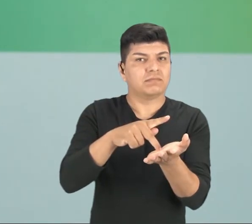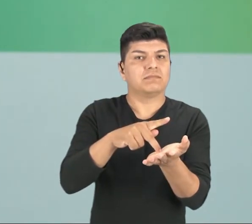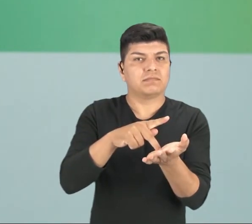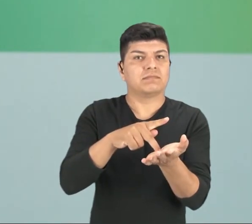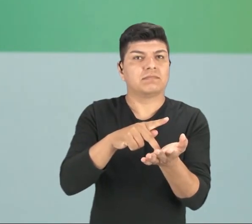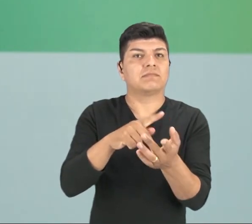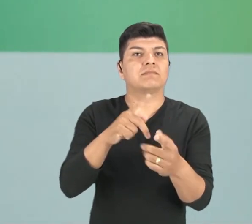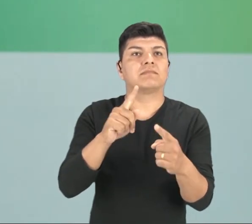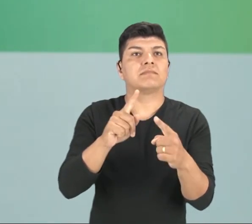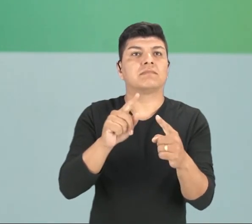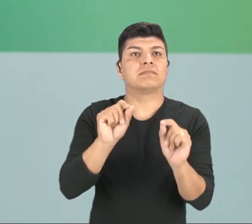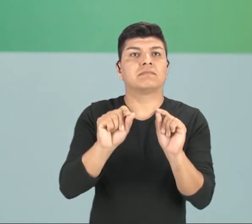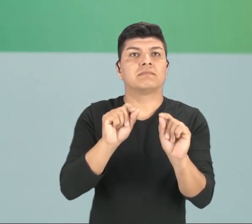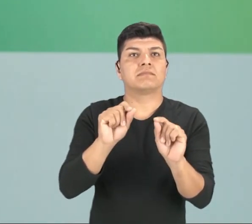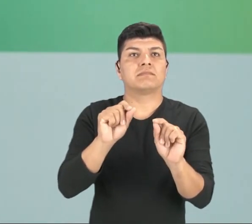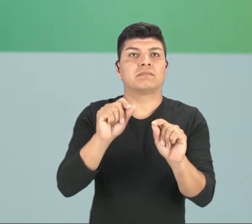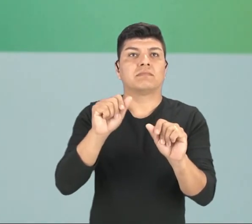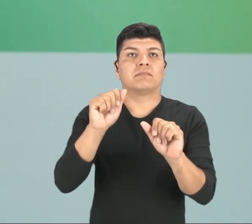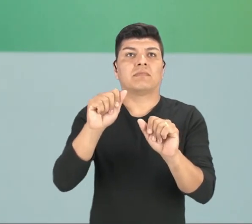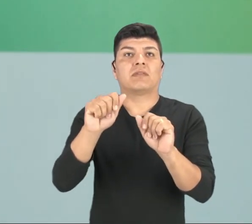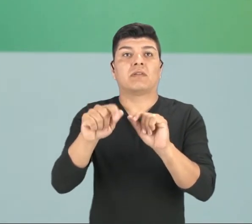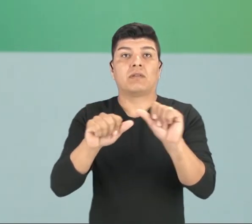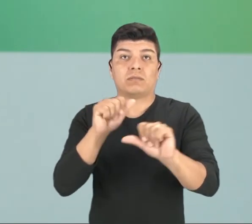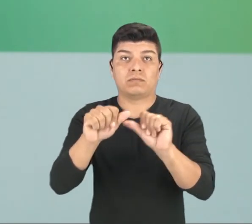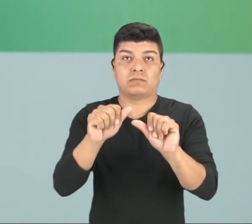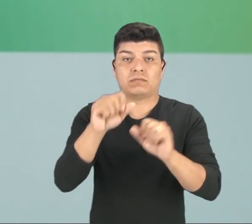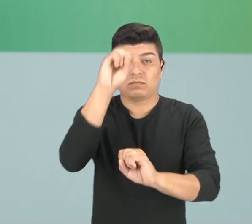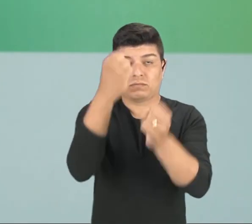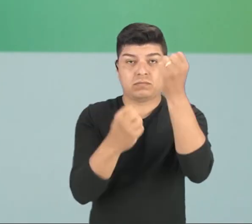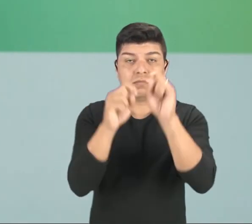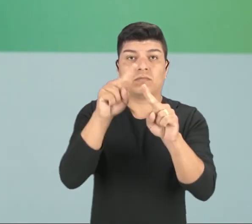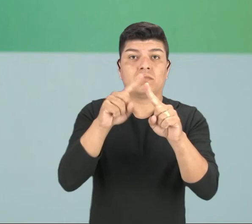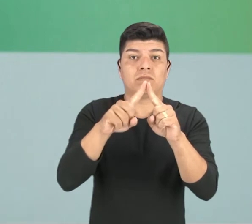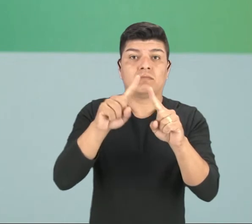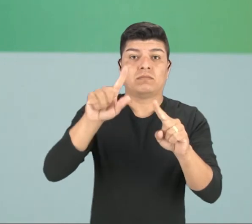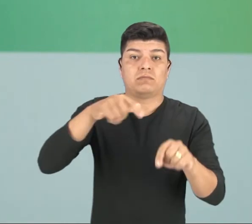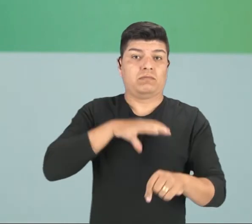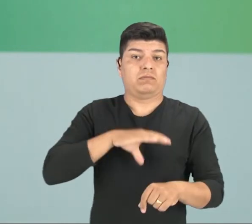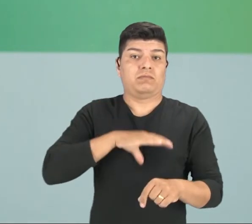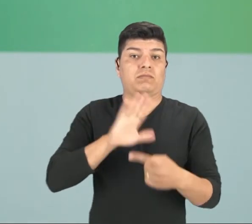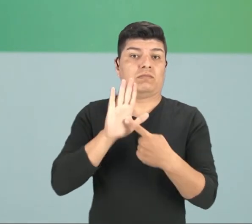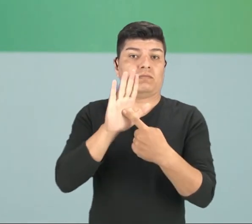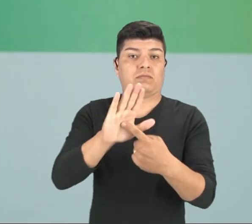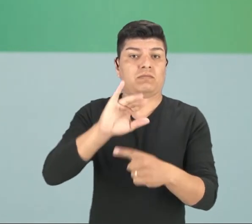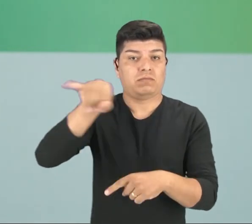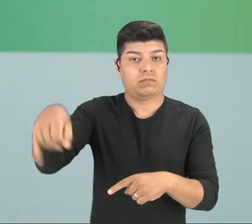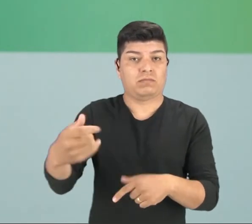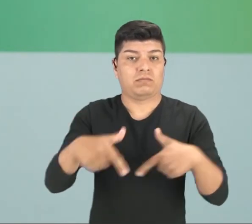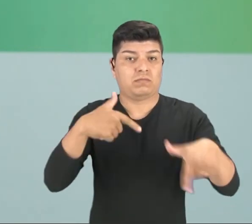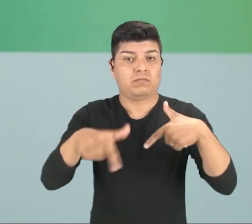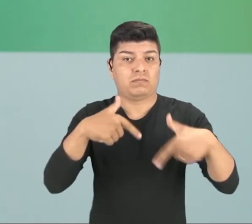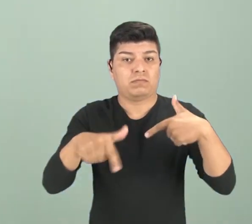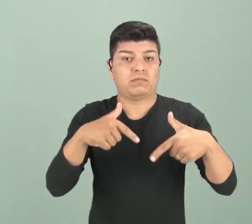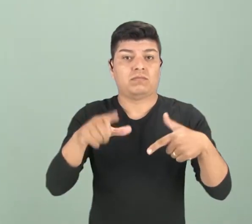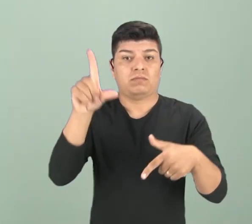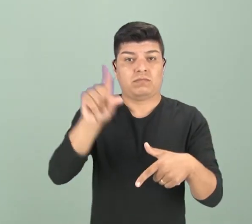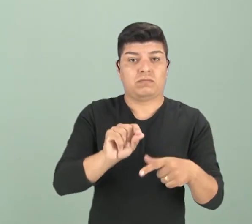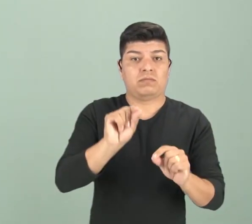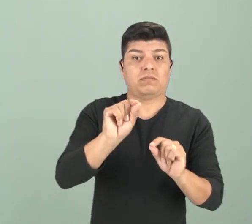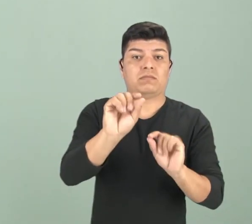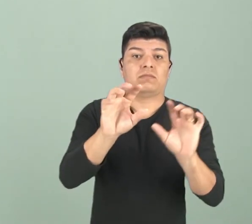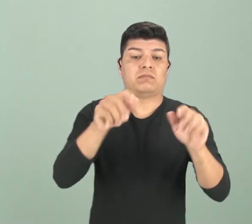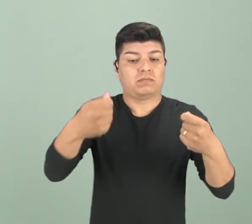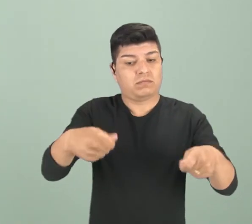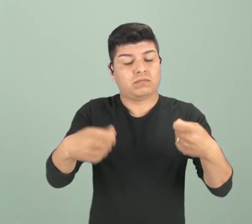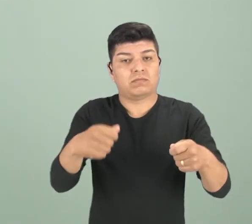é verdadeira. Com a desconcentração industrial, outras cidades do país passaram a ofertar mais oportunidades de trabalho,